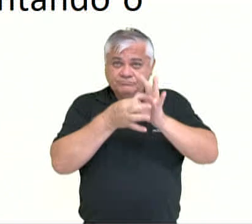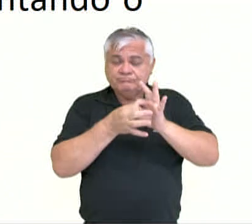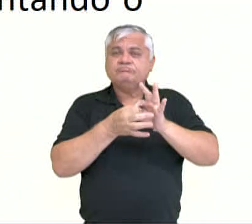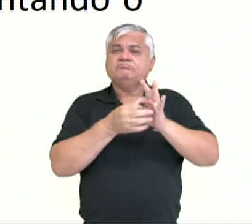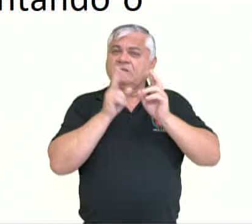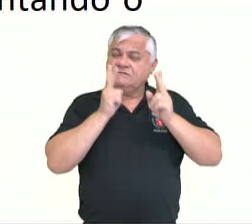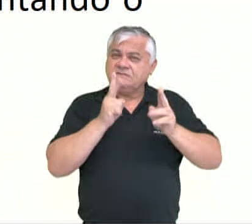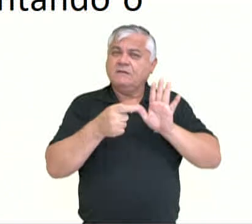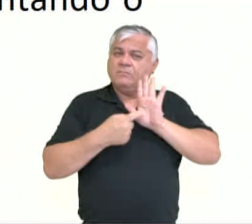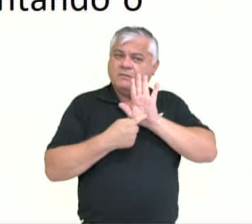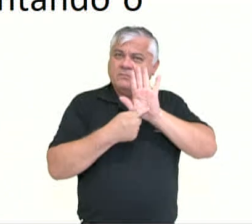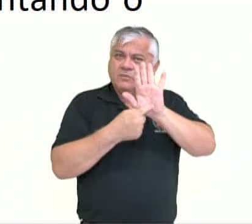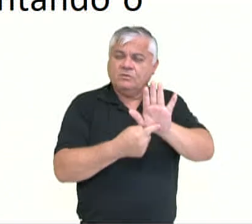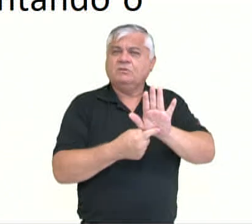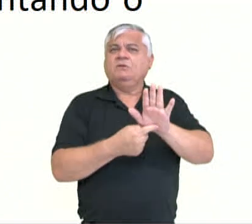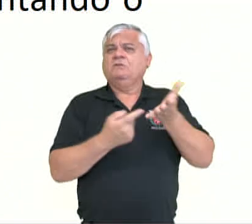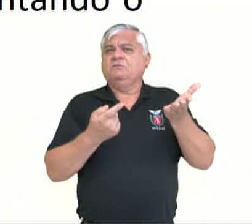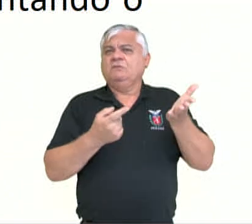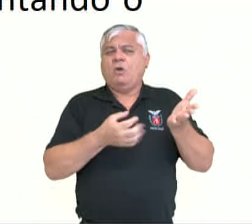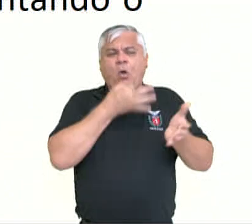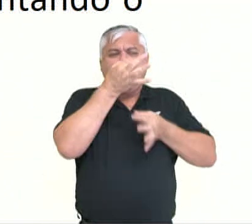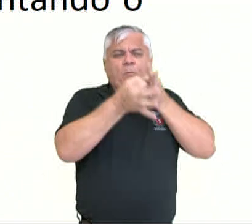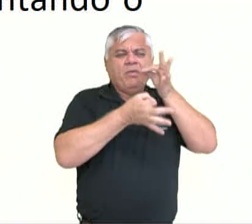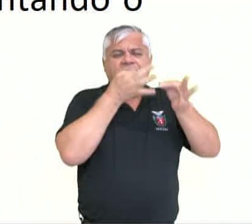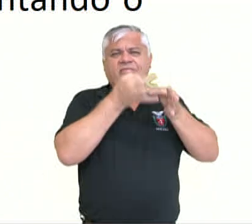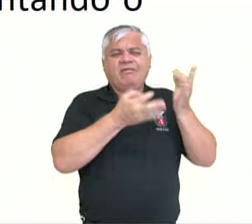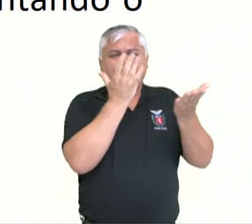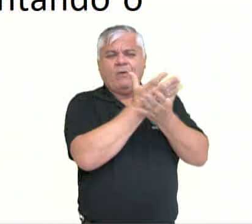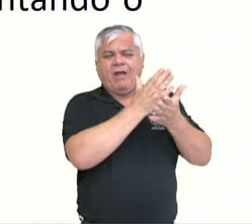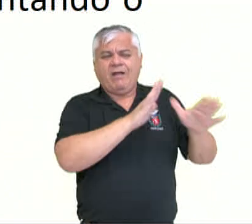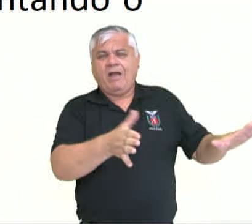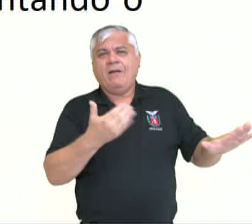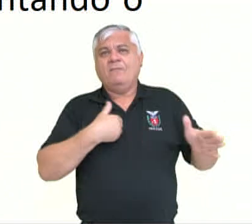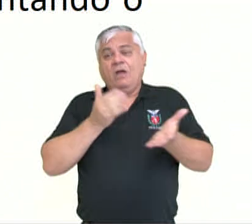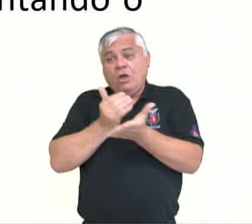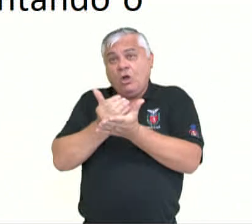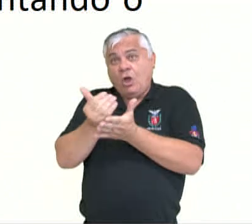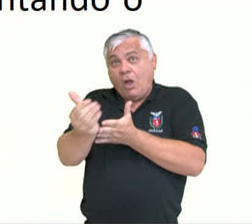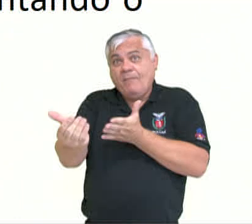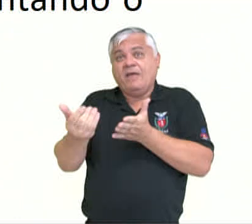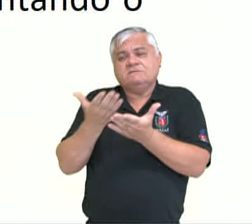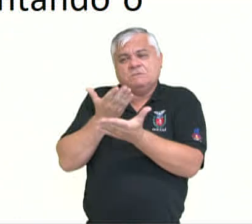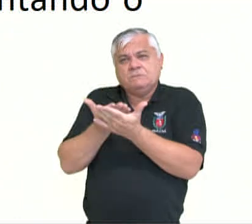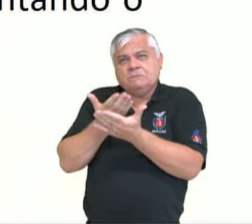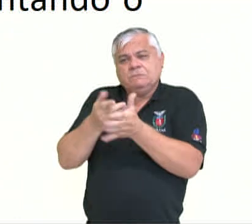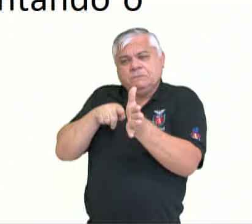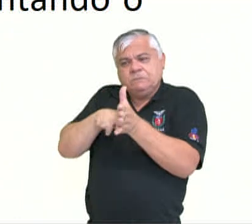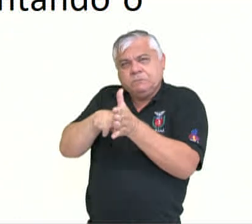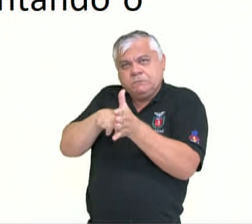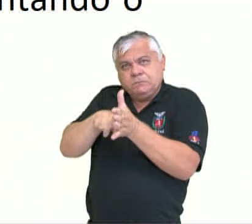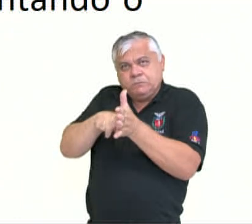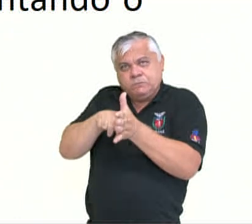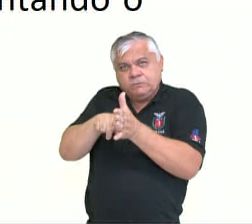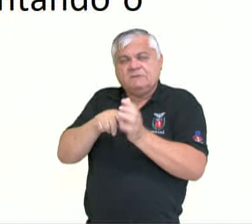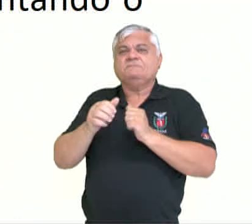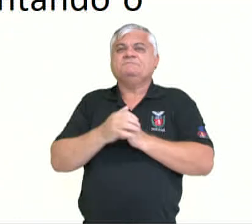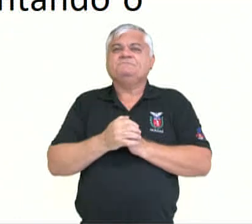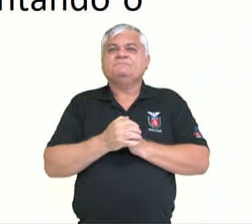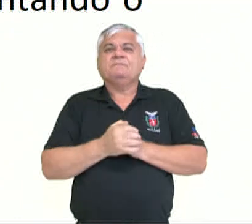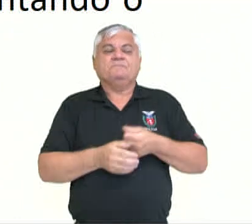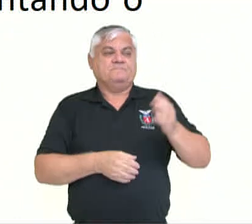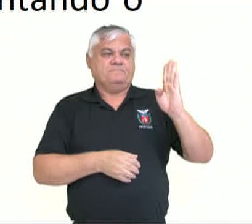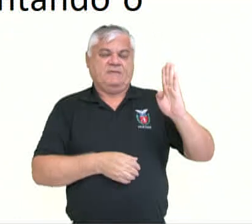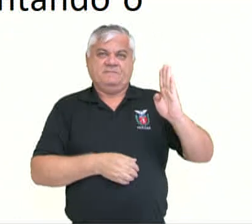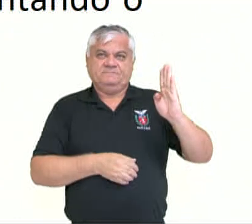o abandono da doxa e o interesse pela episteme, lembrem desses conceitos que a gente viu agora há pouco.